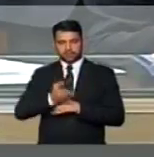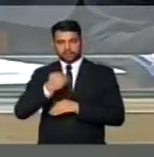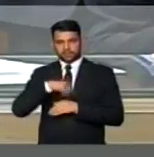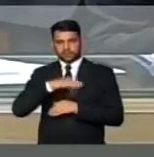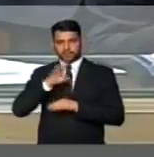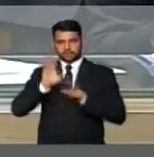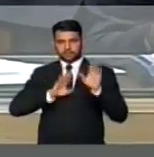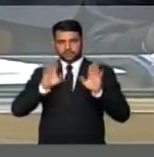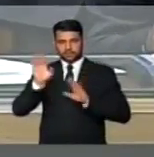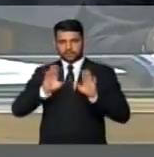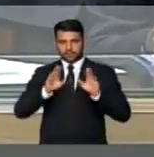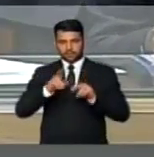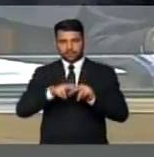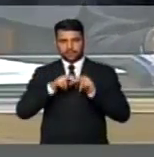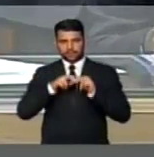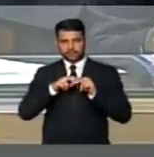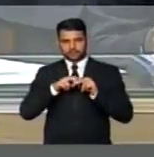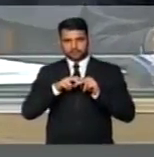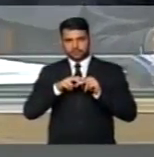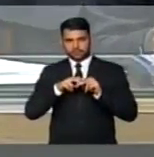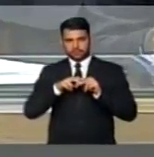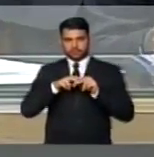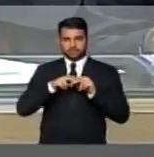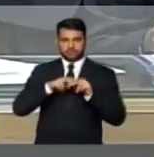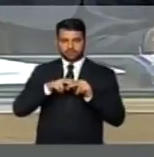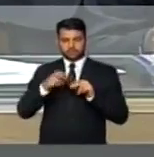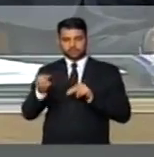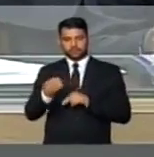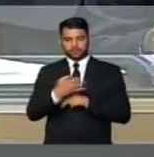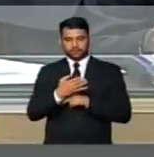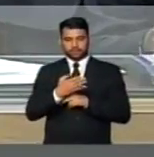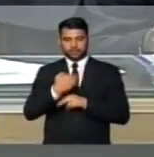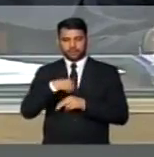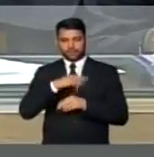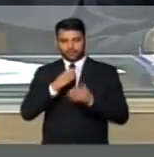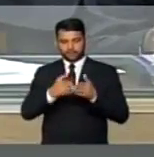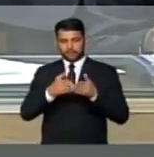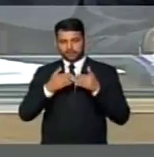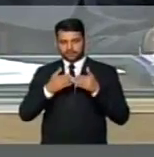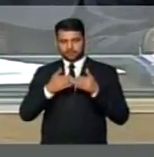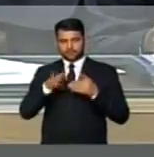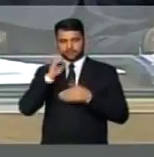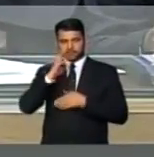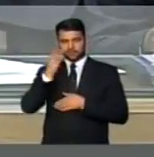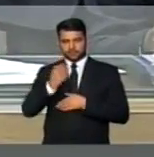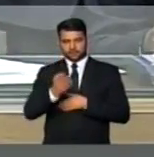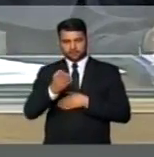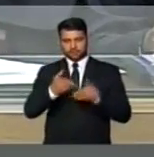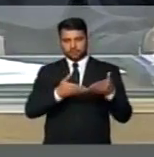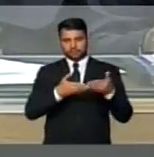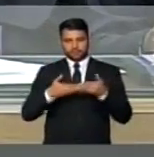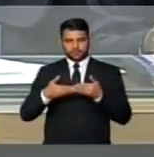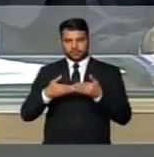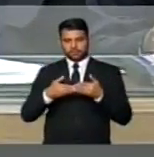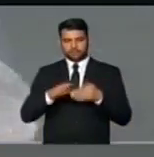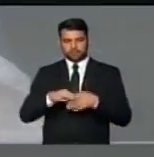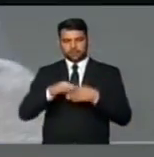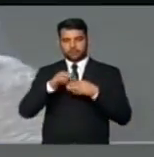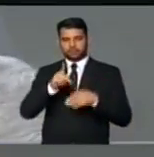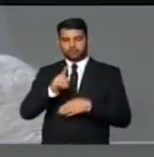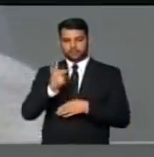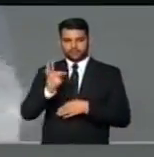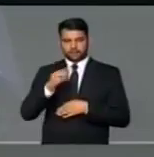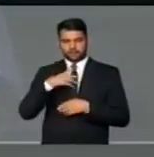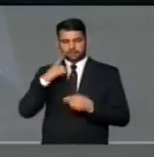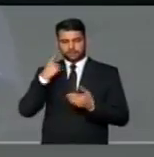o destaque, há uma há uma questão nova. Eu peço permissão a Vossa Excelência e venha ao líder do PT,